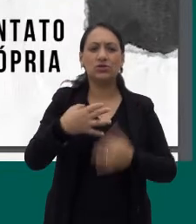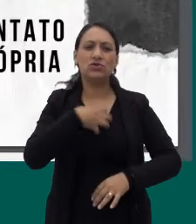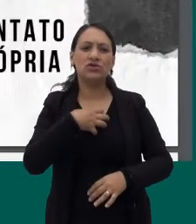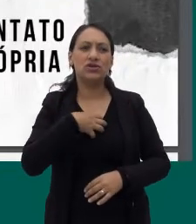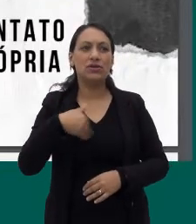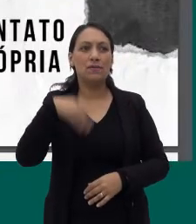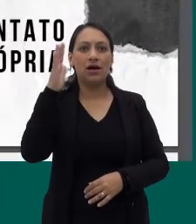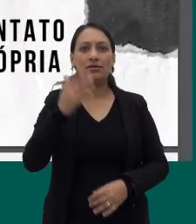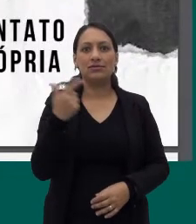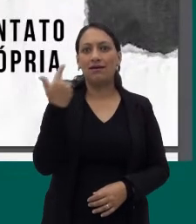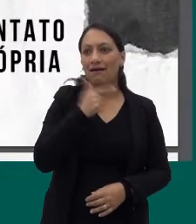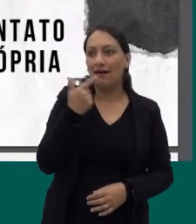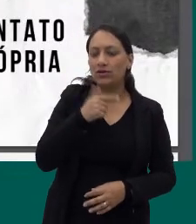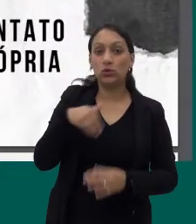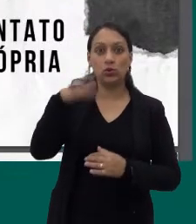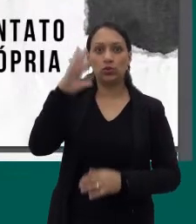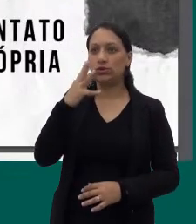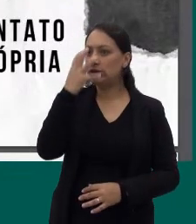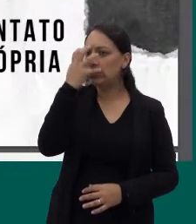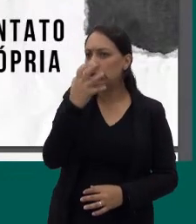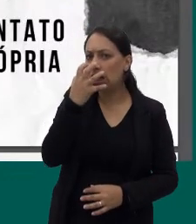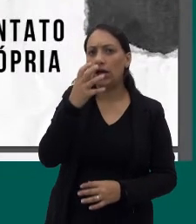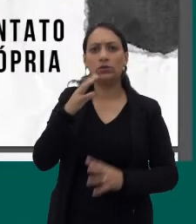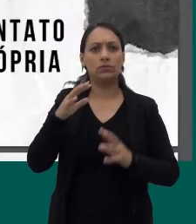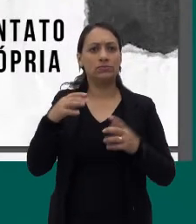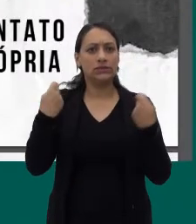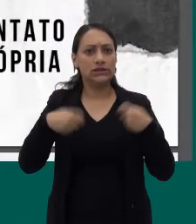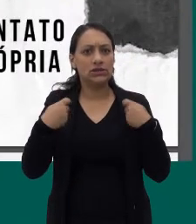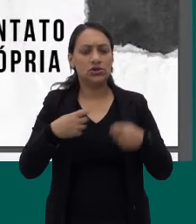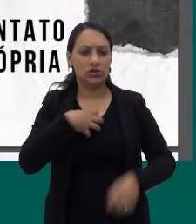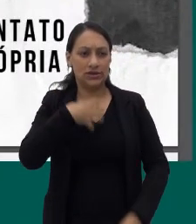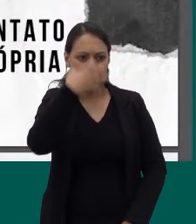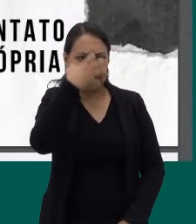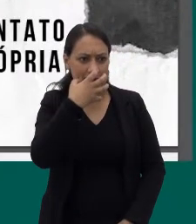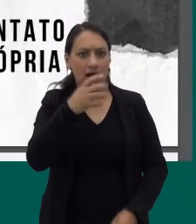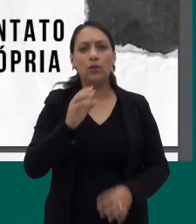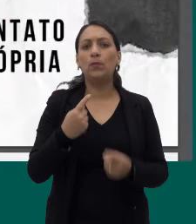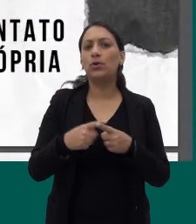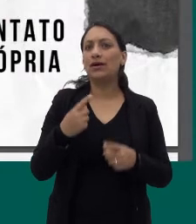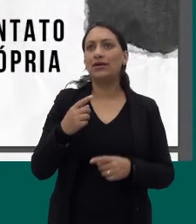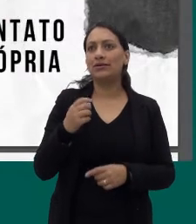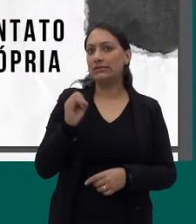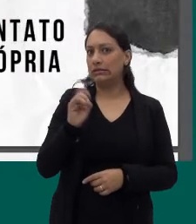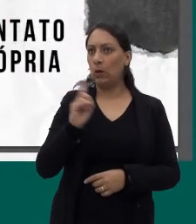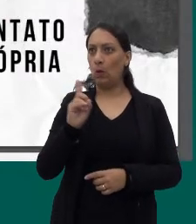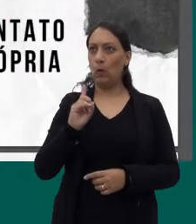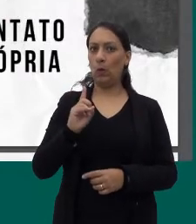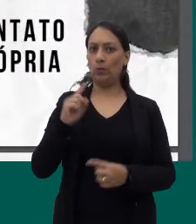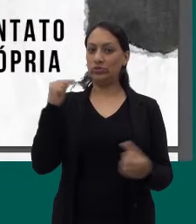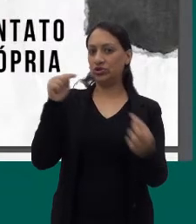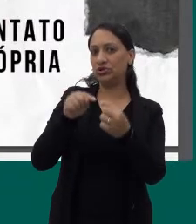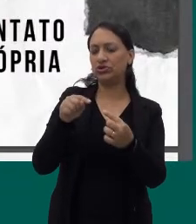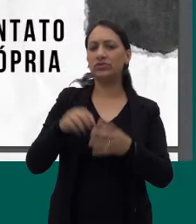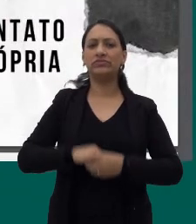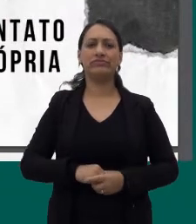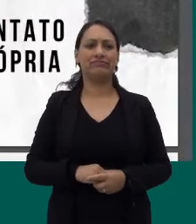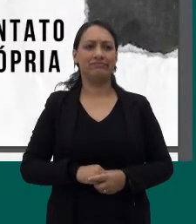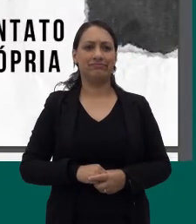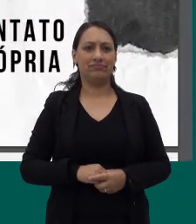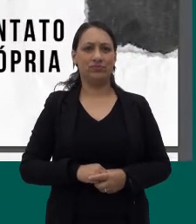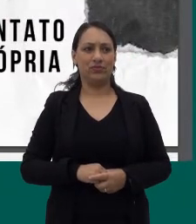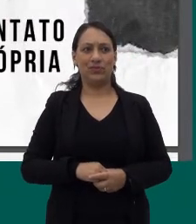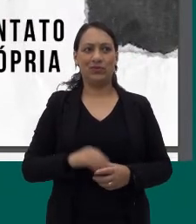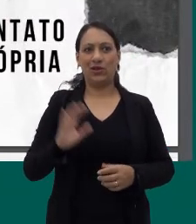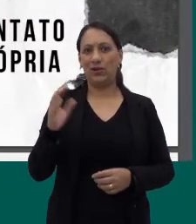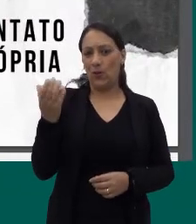tudo é muito sério, né? Tudo tem que ser levado de forma muito séria, porque senão não é objetivo, porque senão não vai passar tão